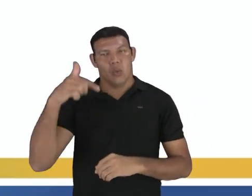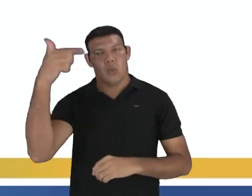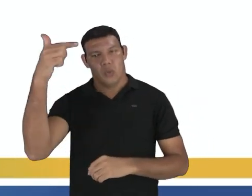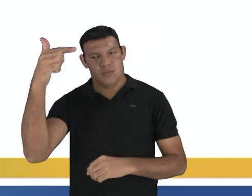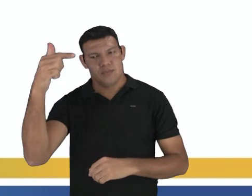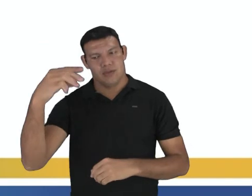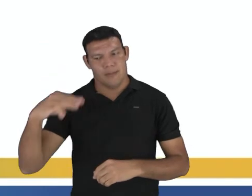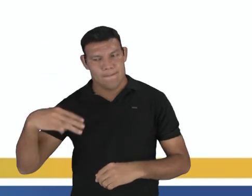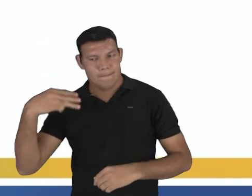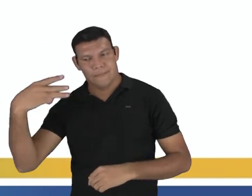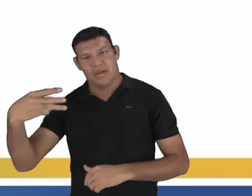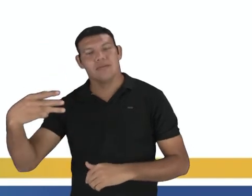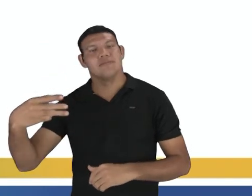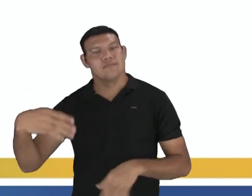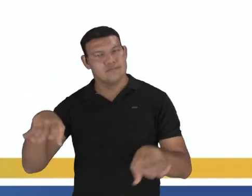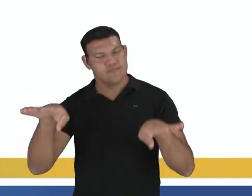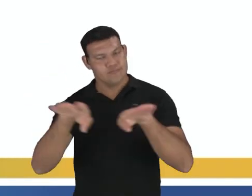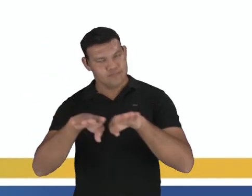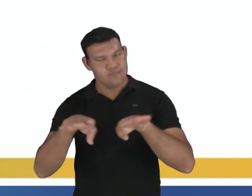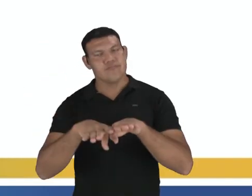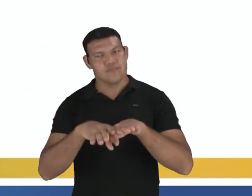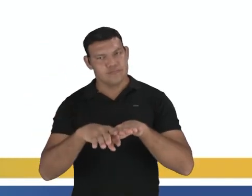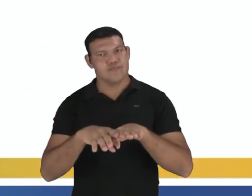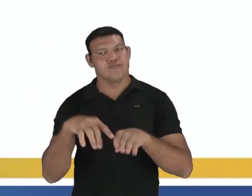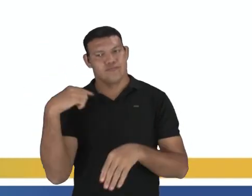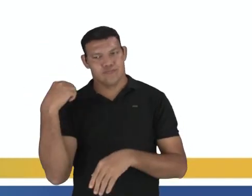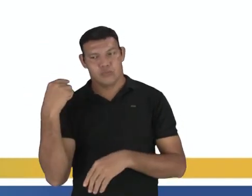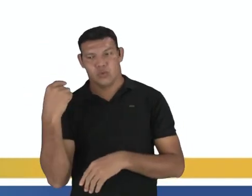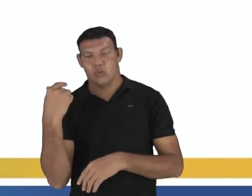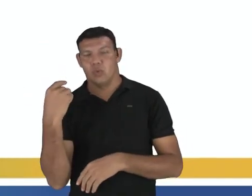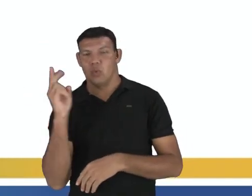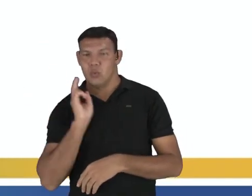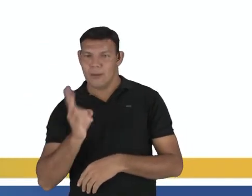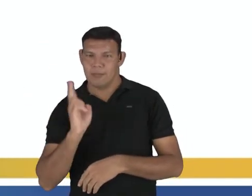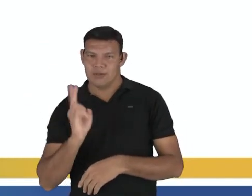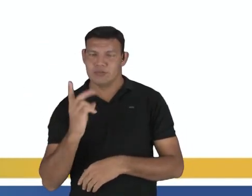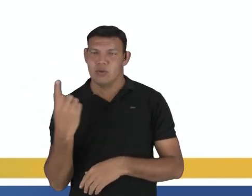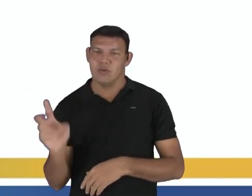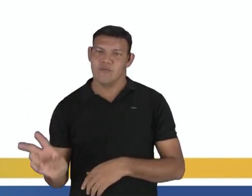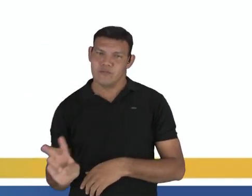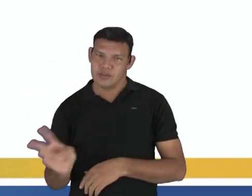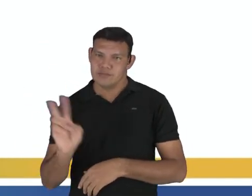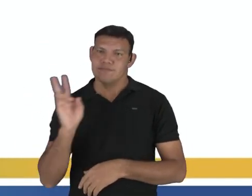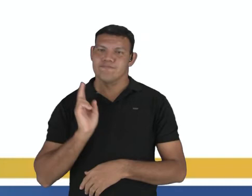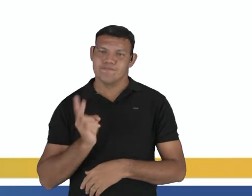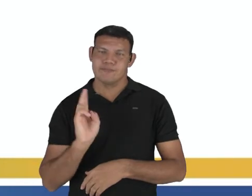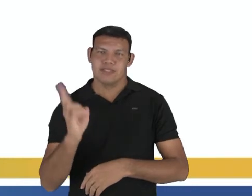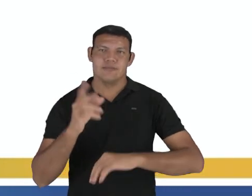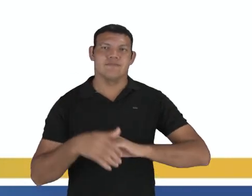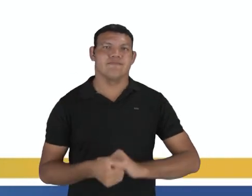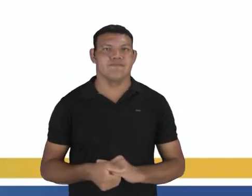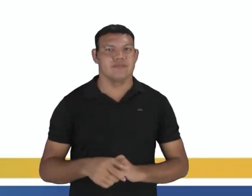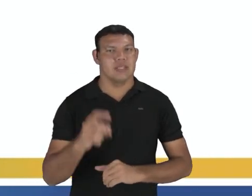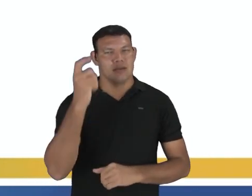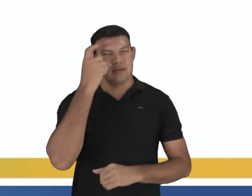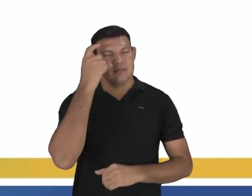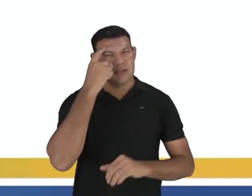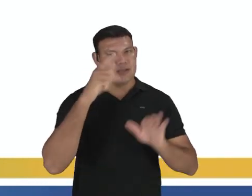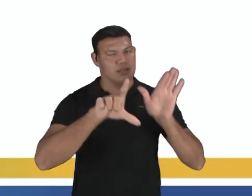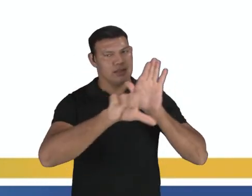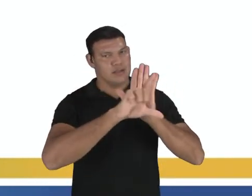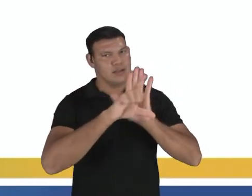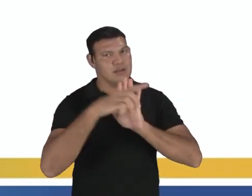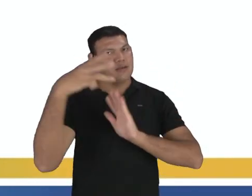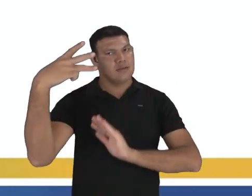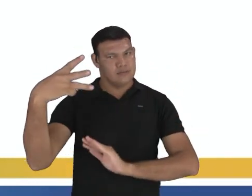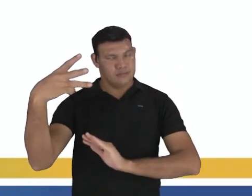ao quadrado e o raio ao cubo, eu ia obter mais uma vez também uma constante. Então esse valor é sempre uma constante, essa que é a ideia de